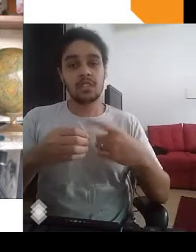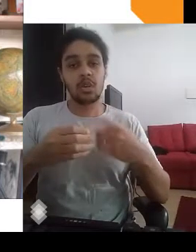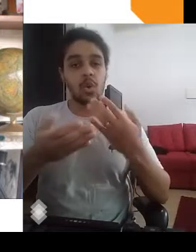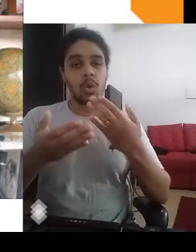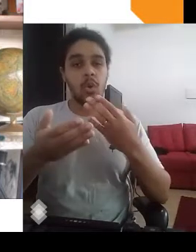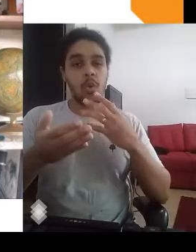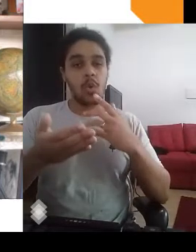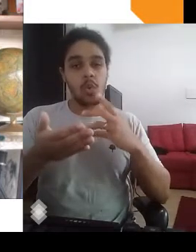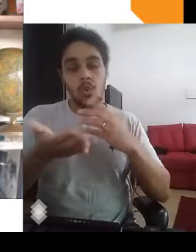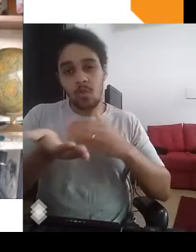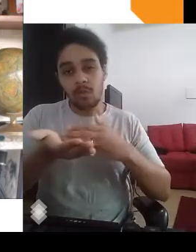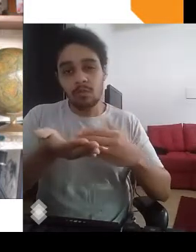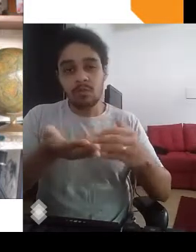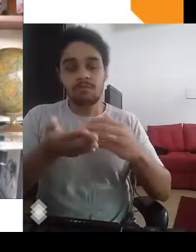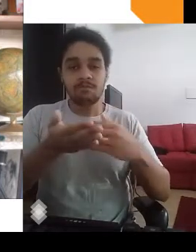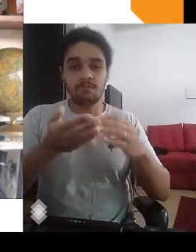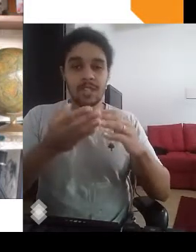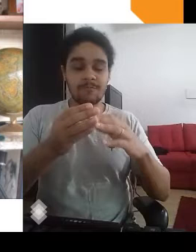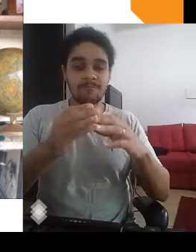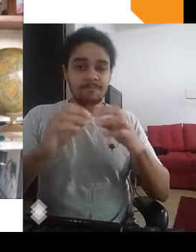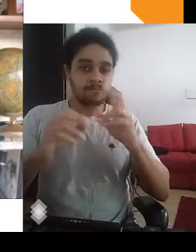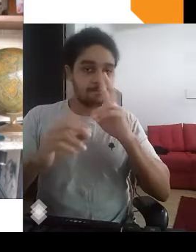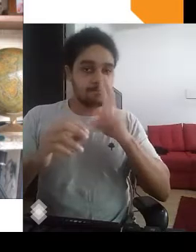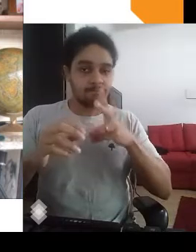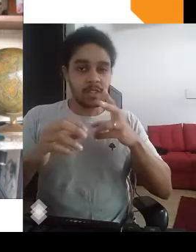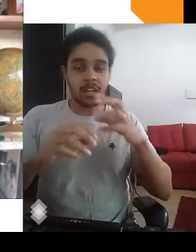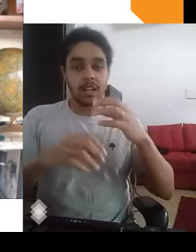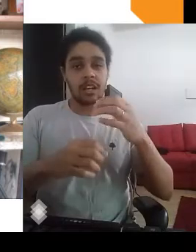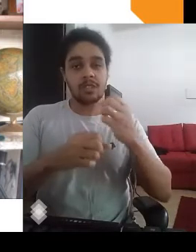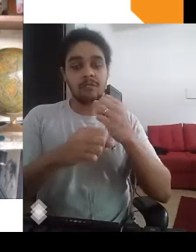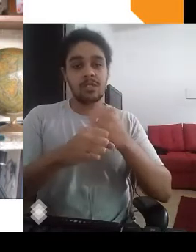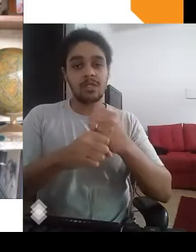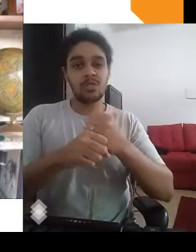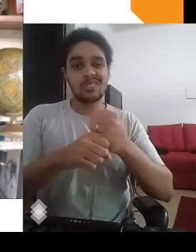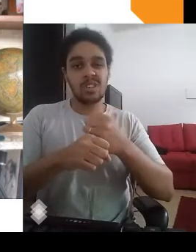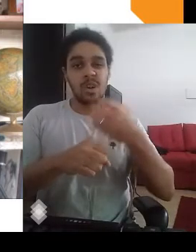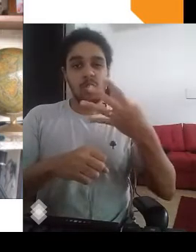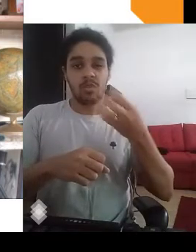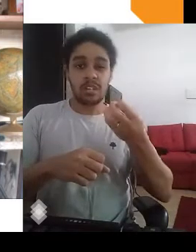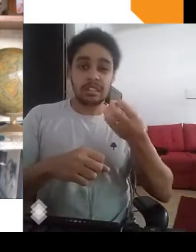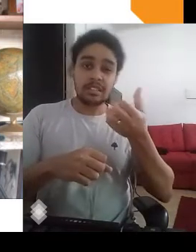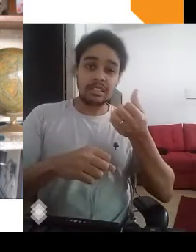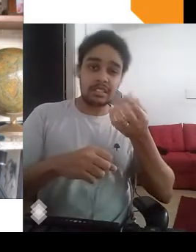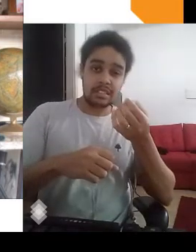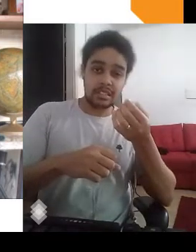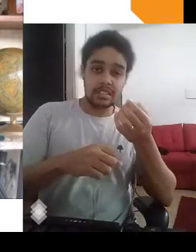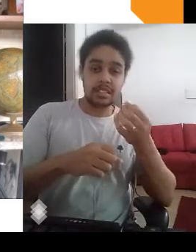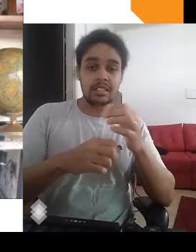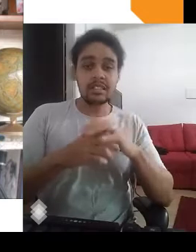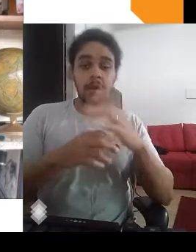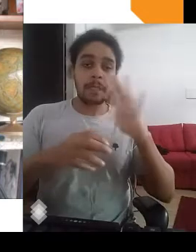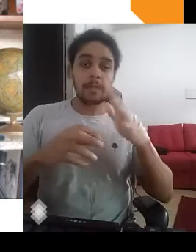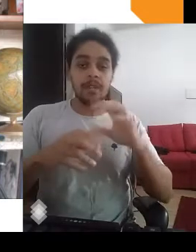brasileira ela começa a se intensificar lá nos anos 40 do século XX, atinge o seu auge entre os anos 60